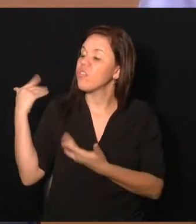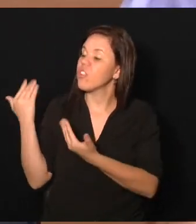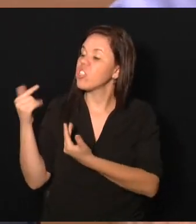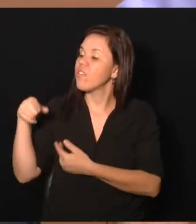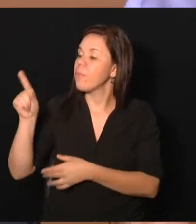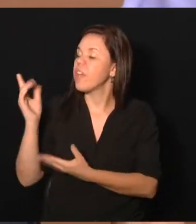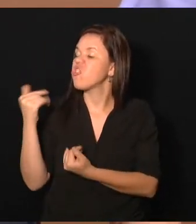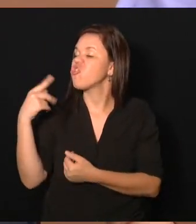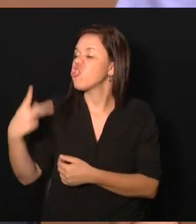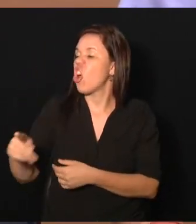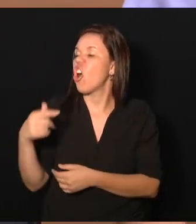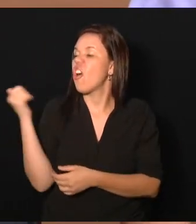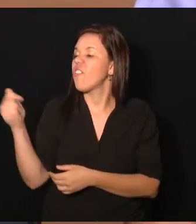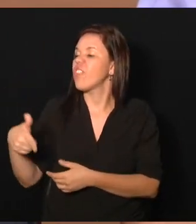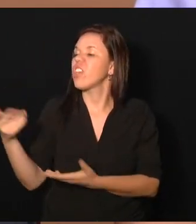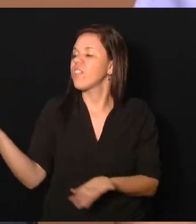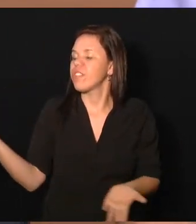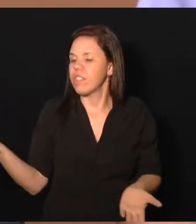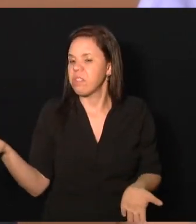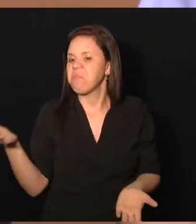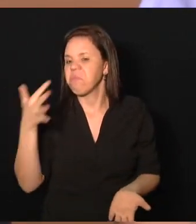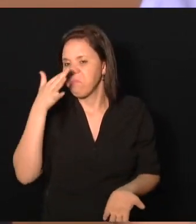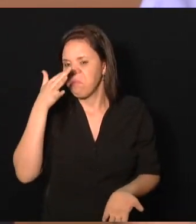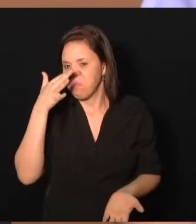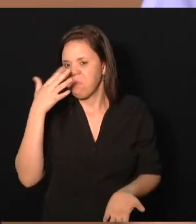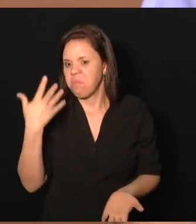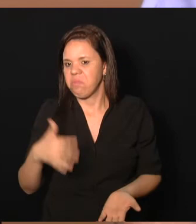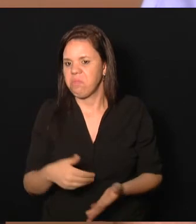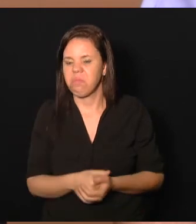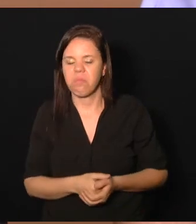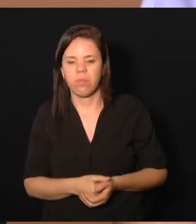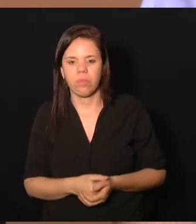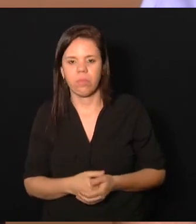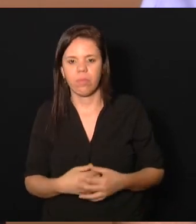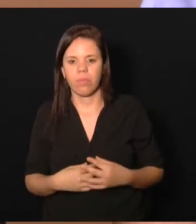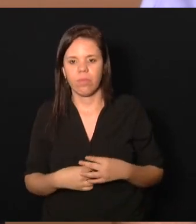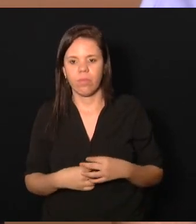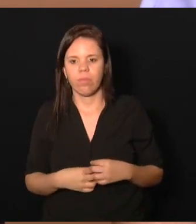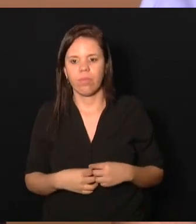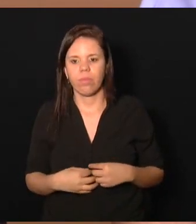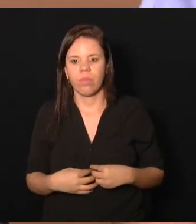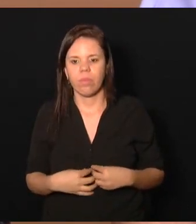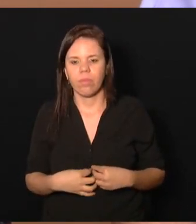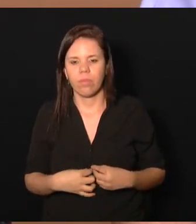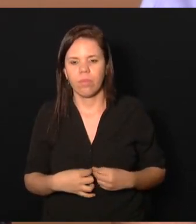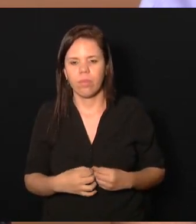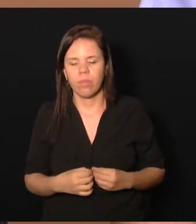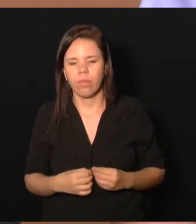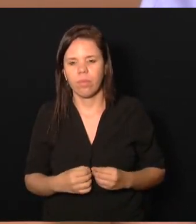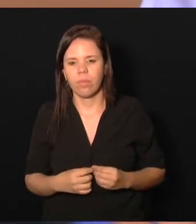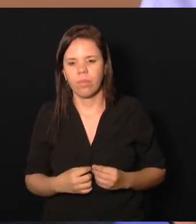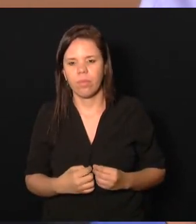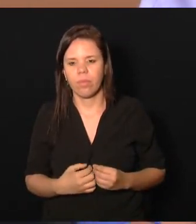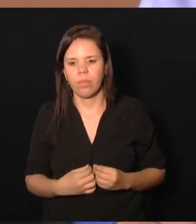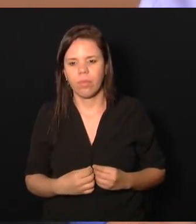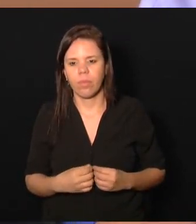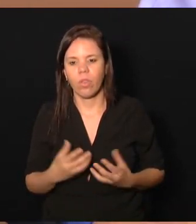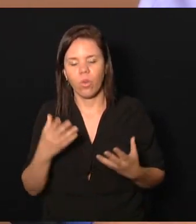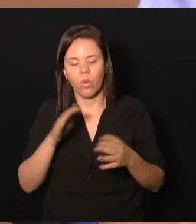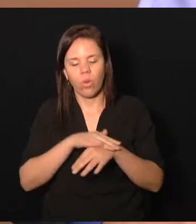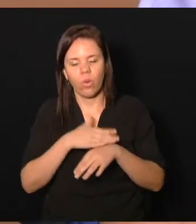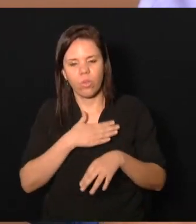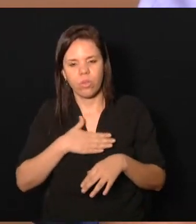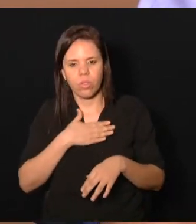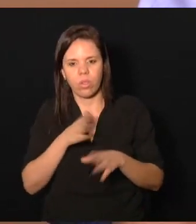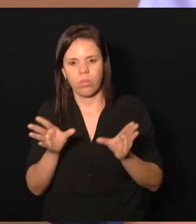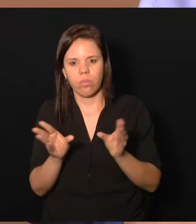do que você. É impressionante. Doutor, eu gostaria das suas considerações finais e para que a gente pudesse,